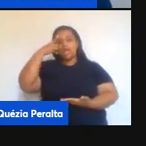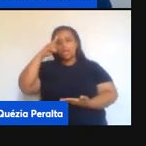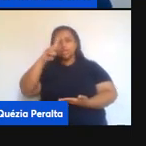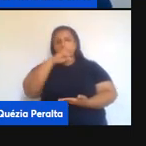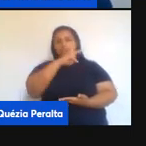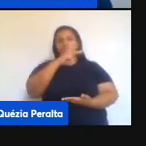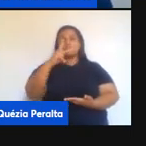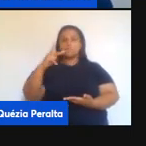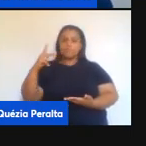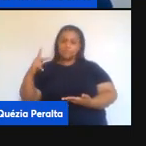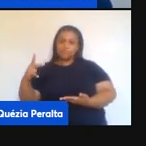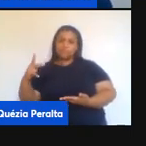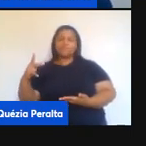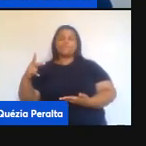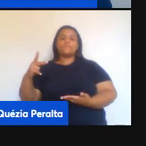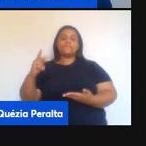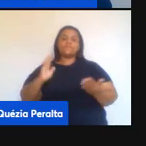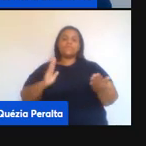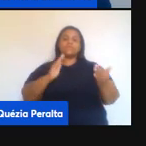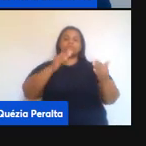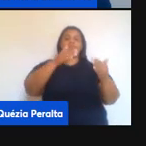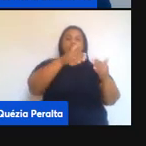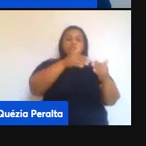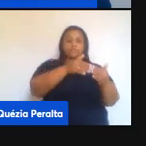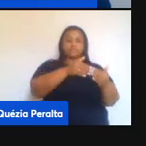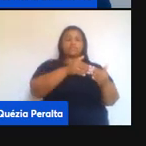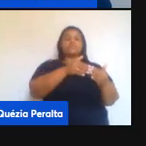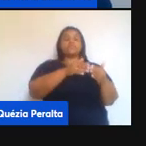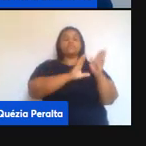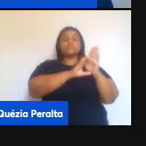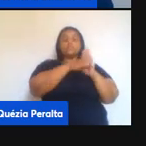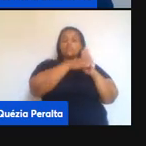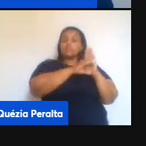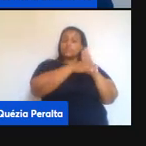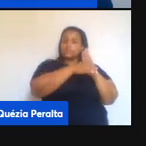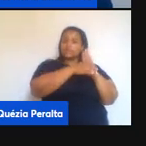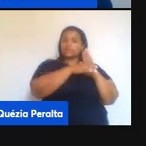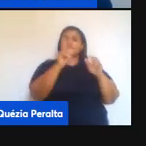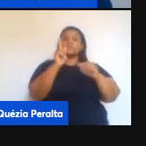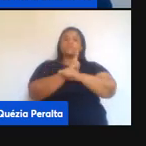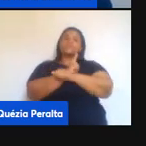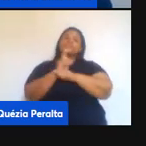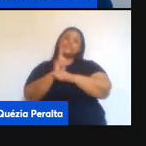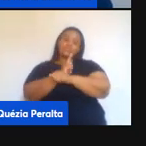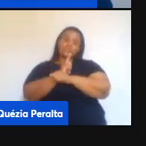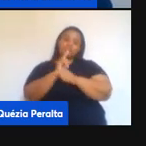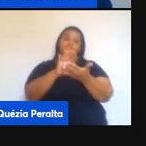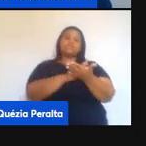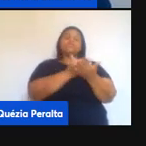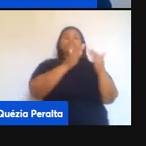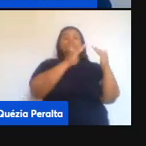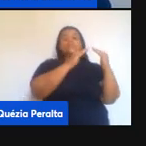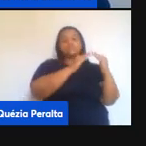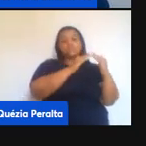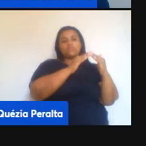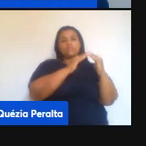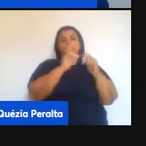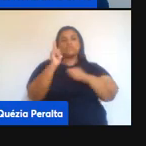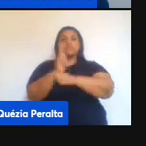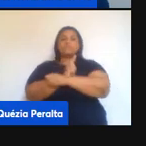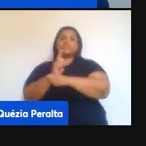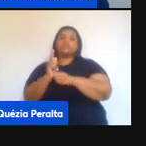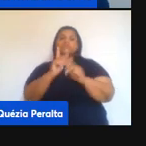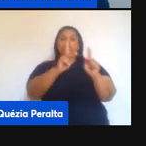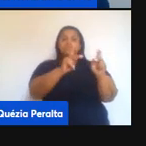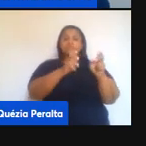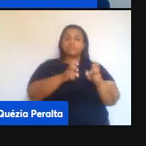vivo está alocado nessa concepção de gestão da escola, uma gestão, uma perspectiva